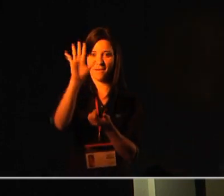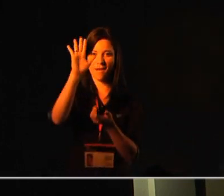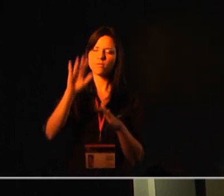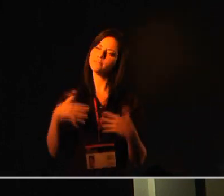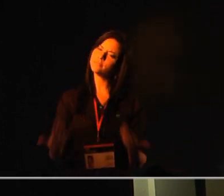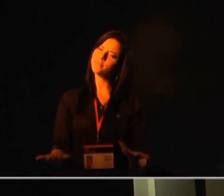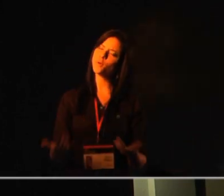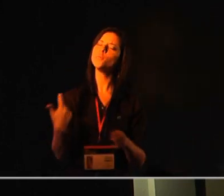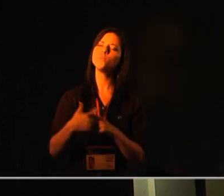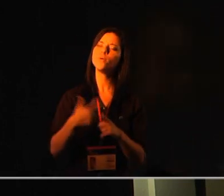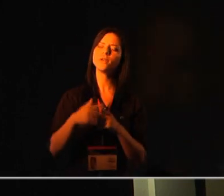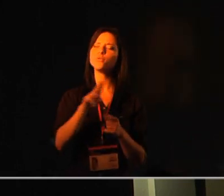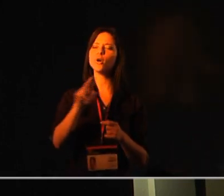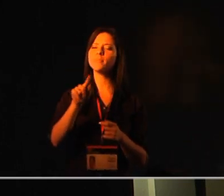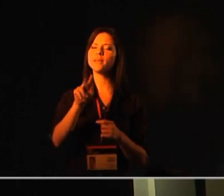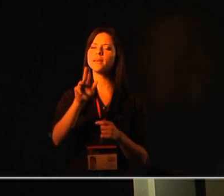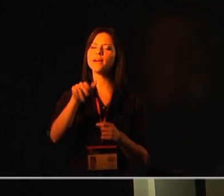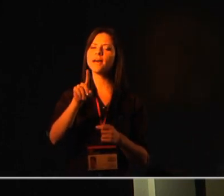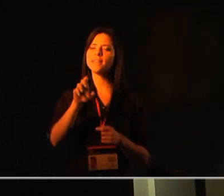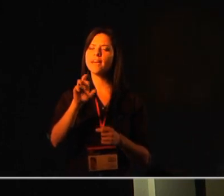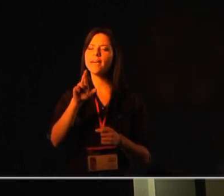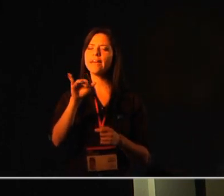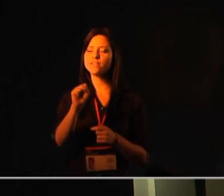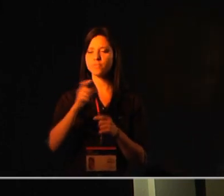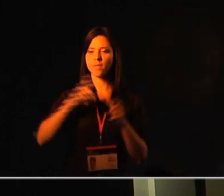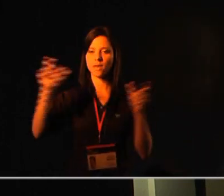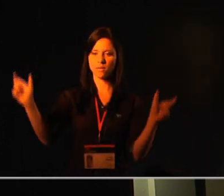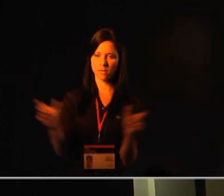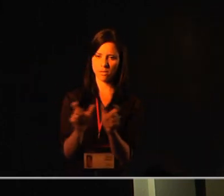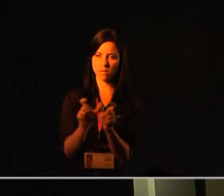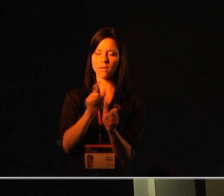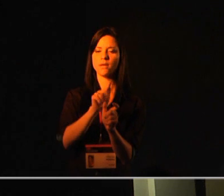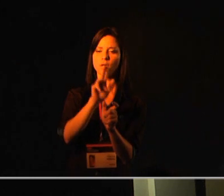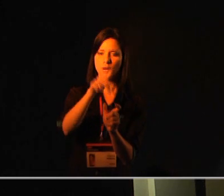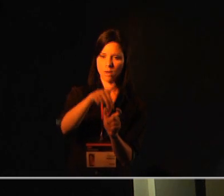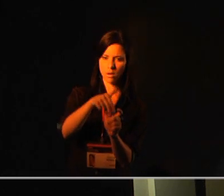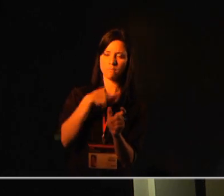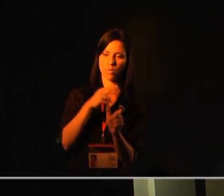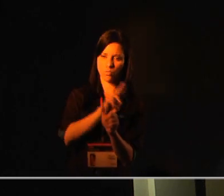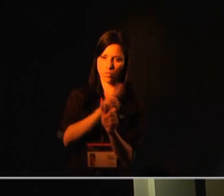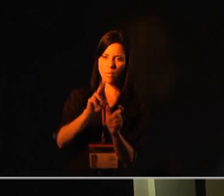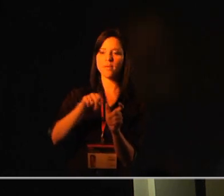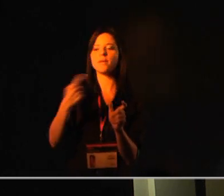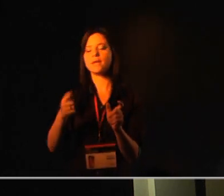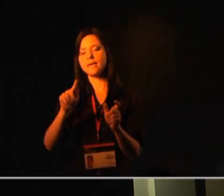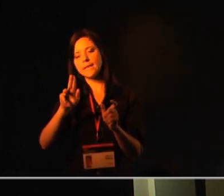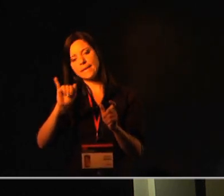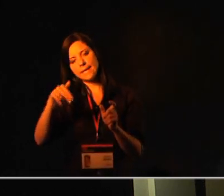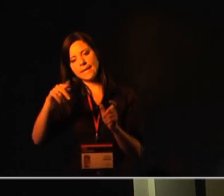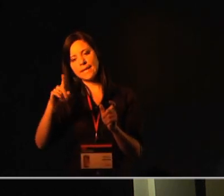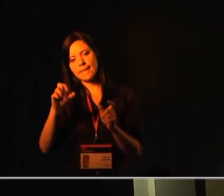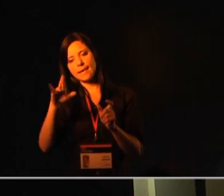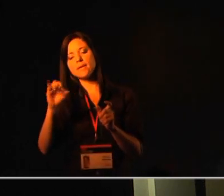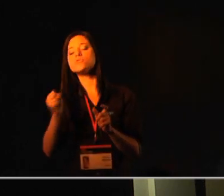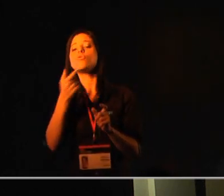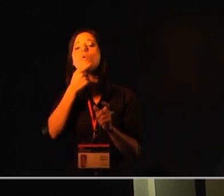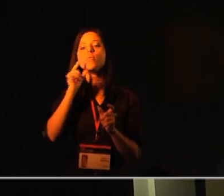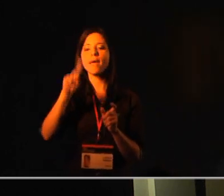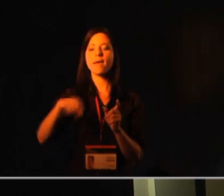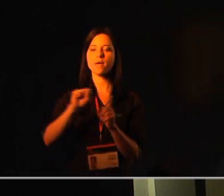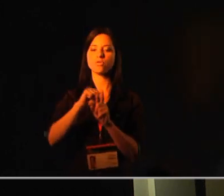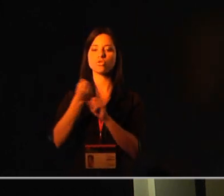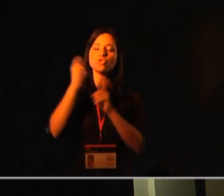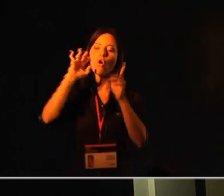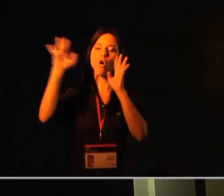E aí, por que o nome Gandens? Esse nome vem da junção de Ganda, sobrenome, com Giddens. Giddens